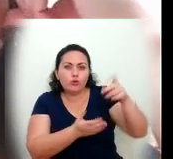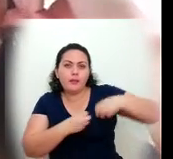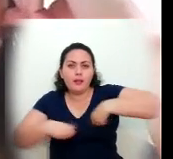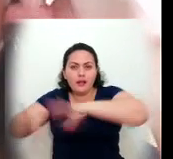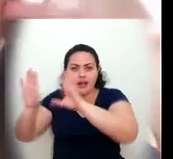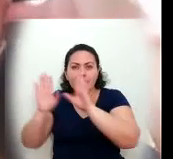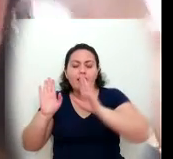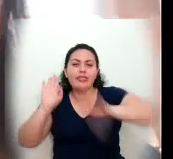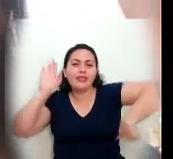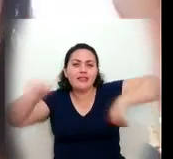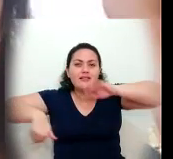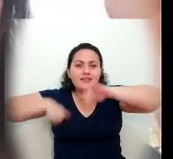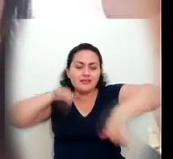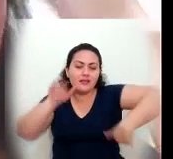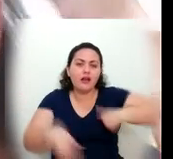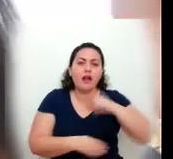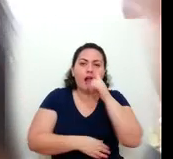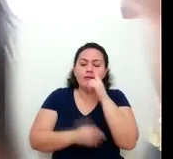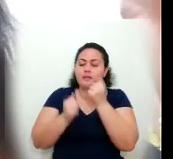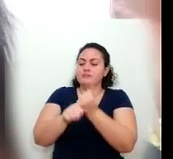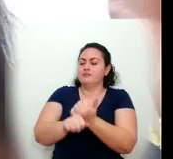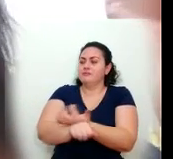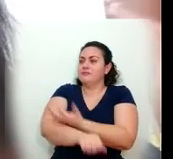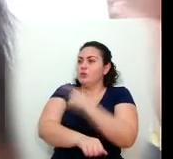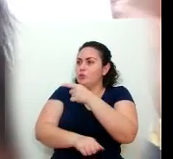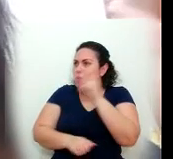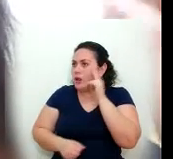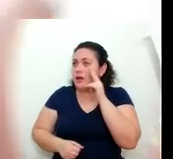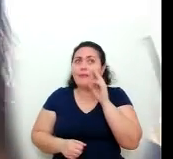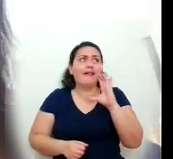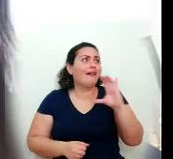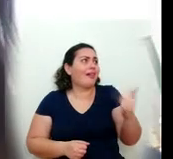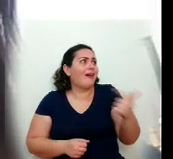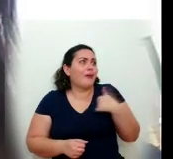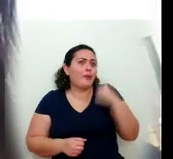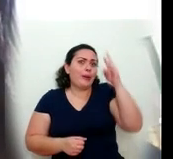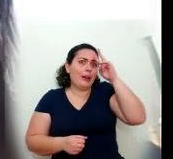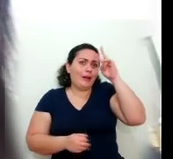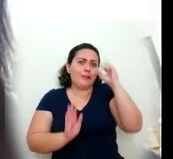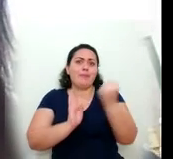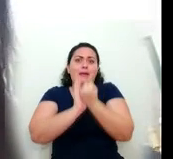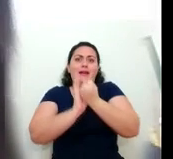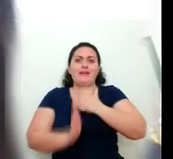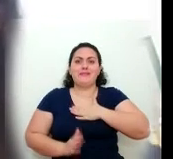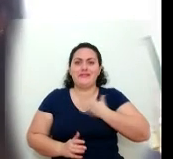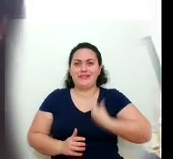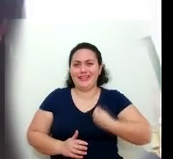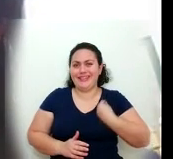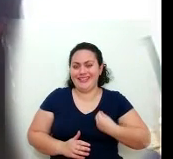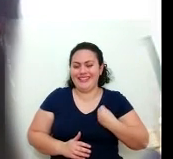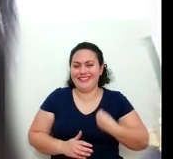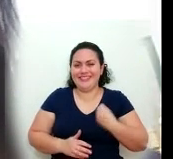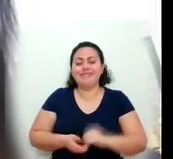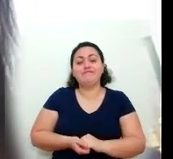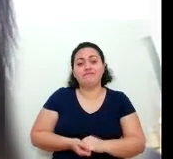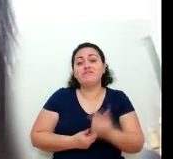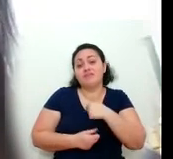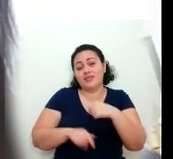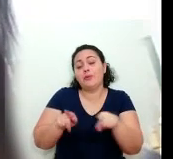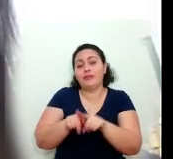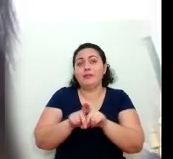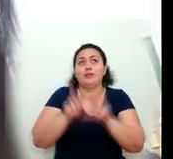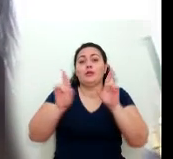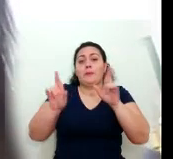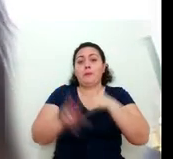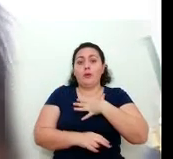né? Porque ela disse, ai, filha, como é que tu lembra, né? Claro que eu lembro, né? E como eu espero também, né, que meu filho possa